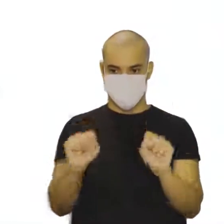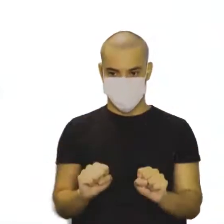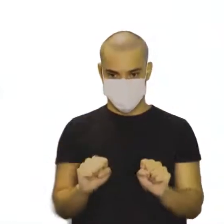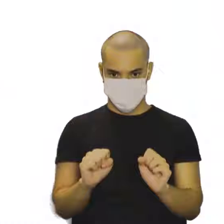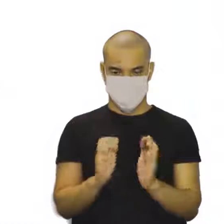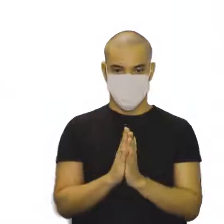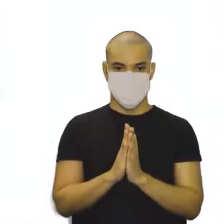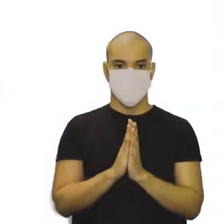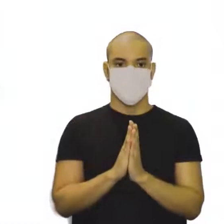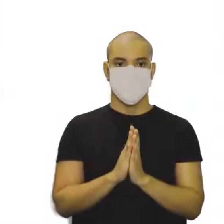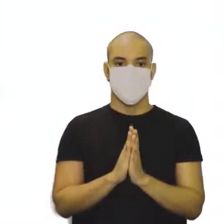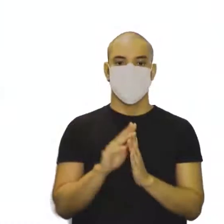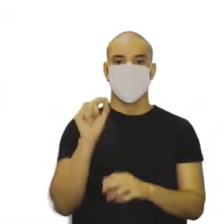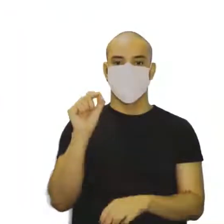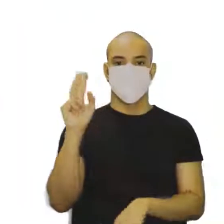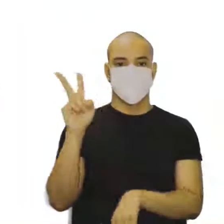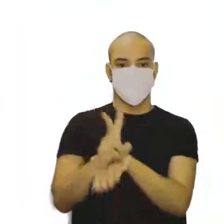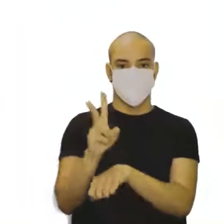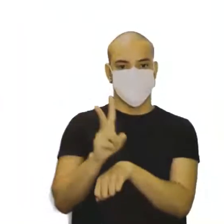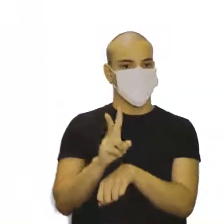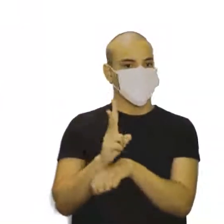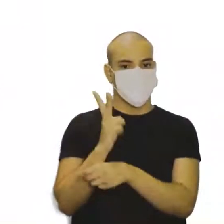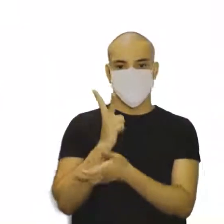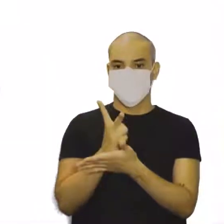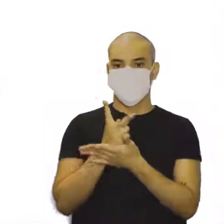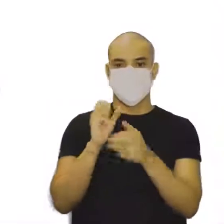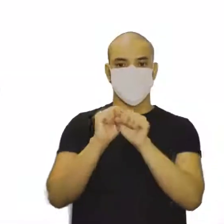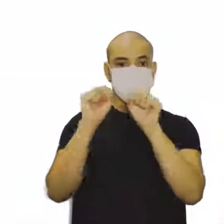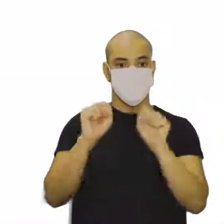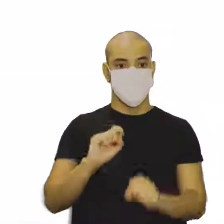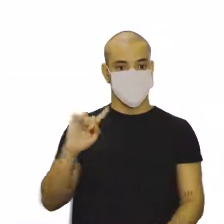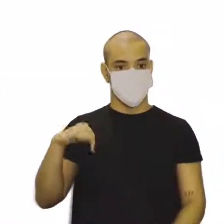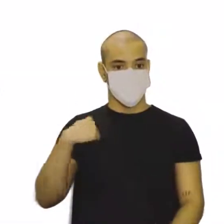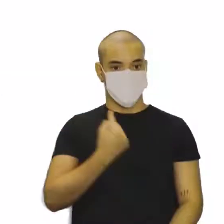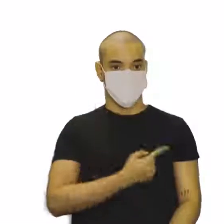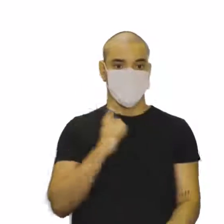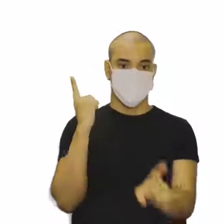proteção. Basicamente, um sistema... Aqui a gente